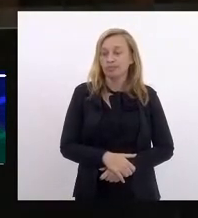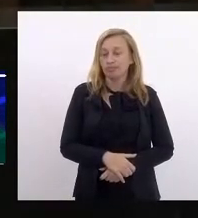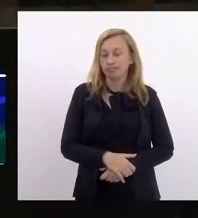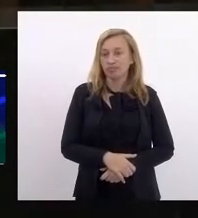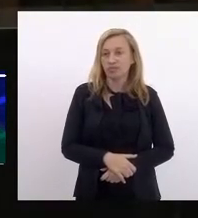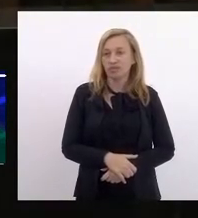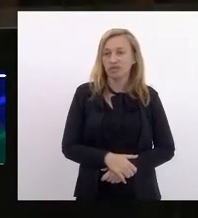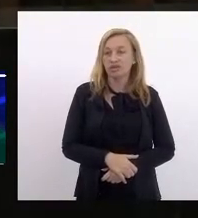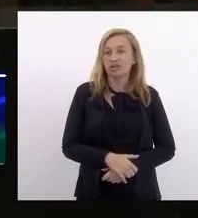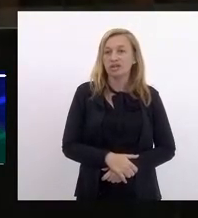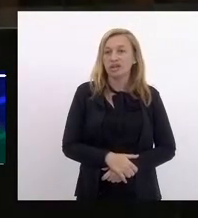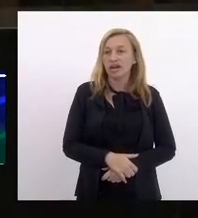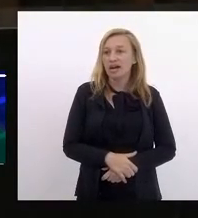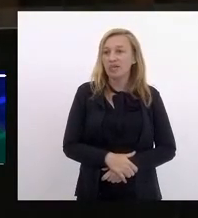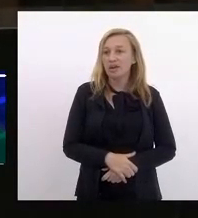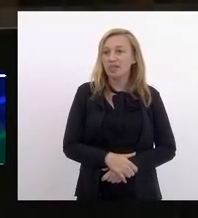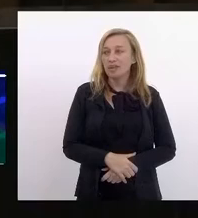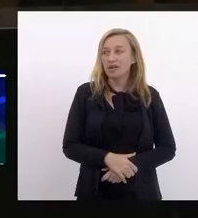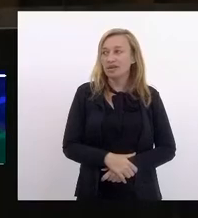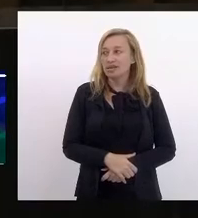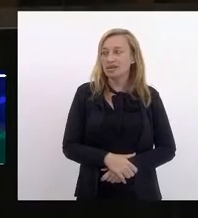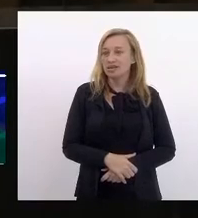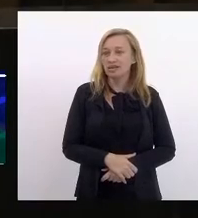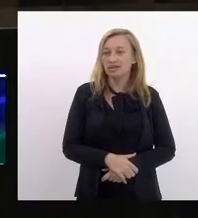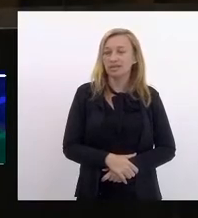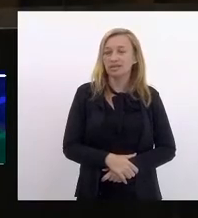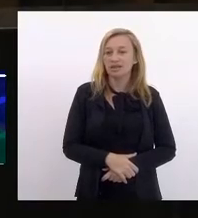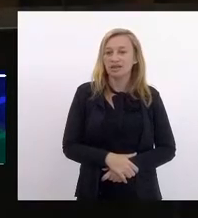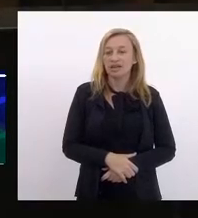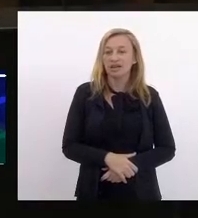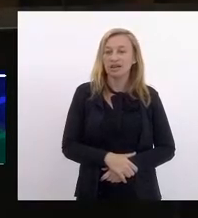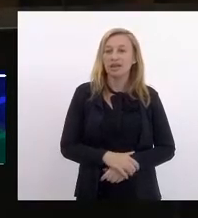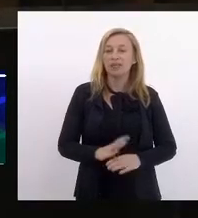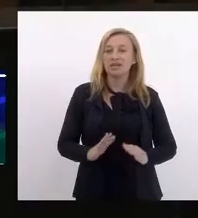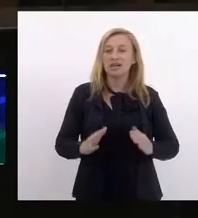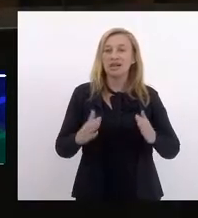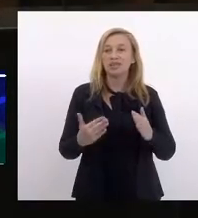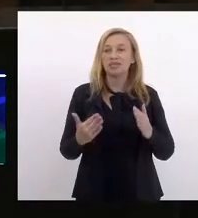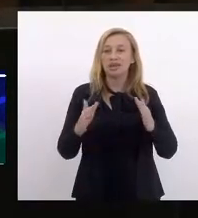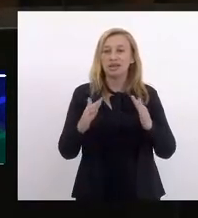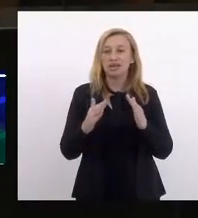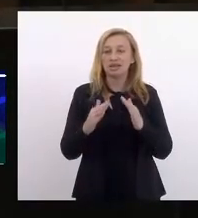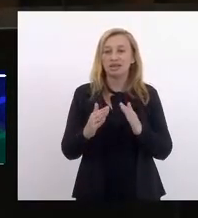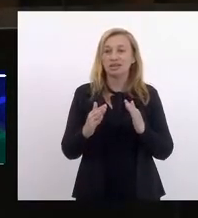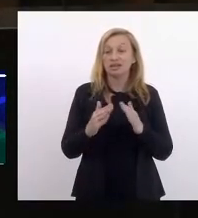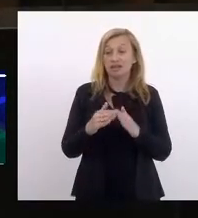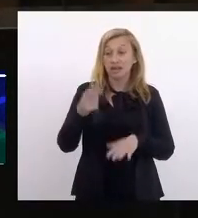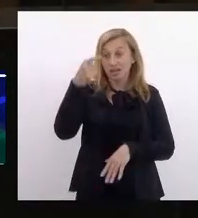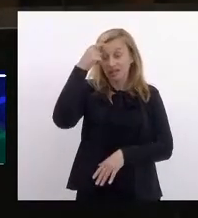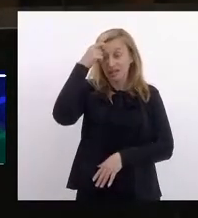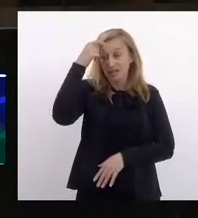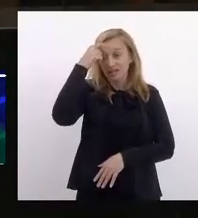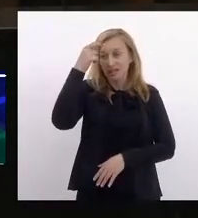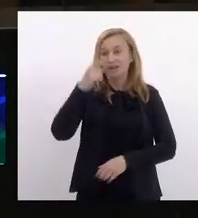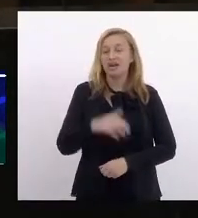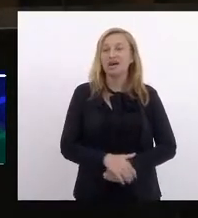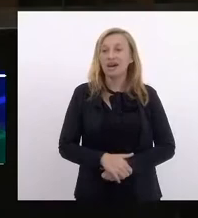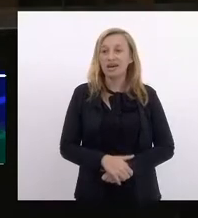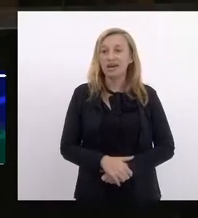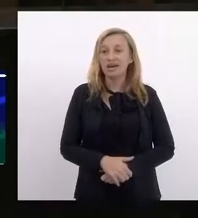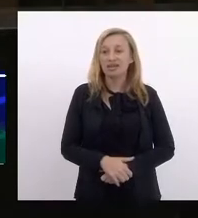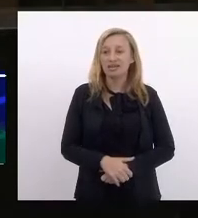do Rio de Janeiro. Então, eu quero que essa casa tenha memória. Eu quero que essa casa